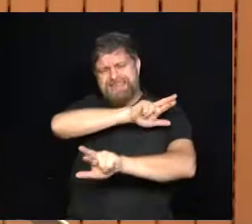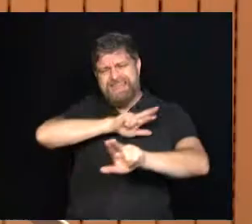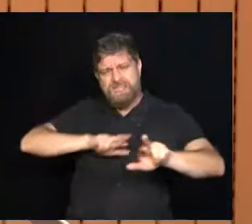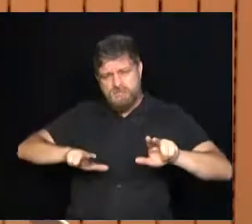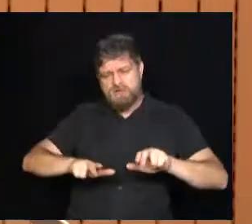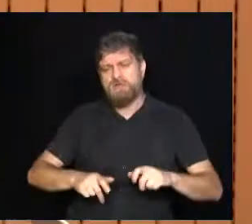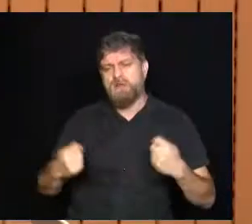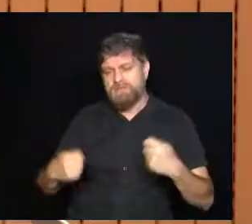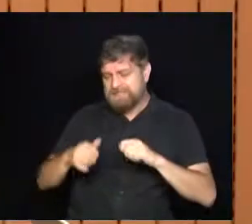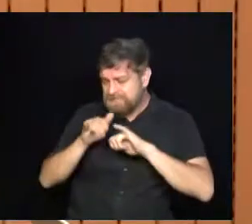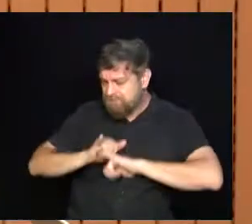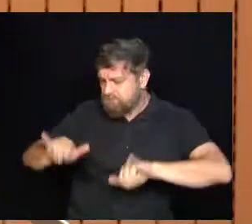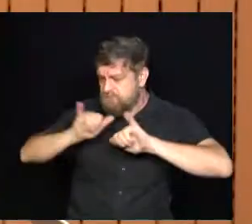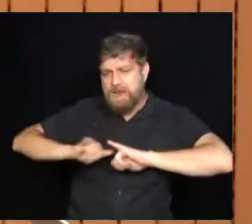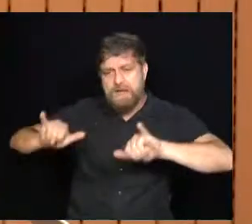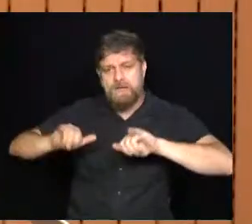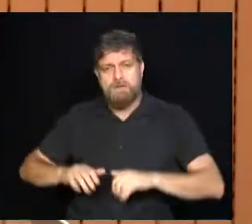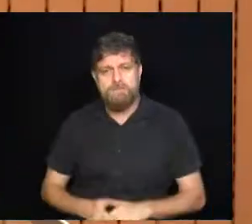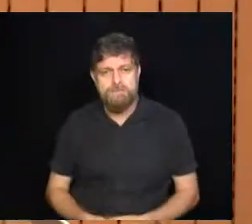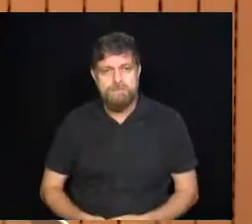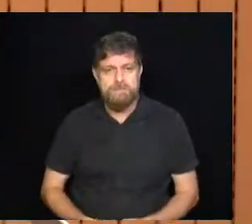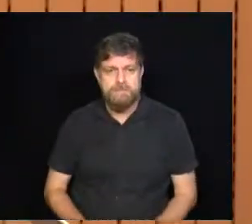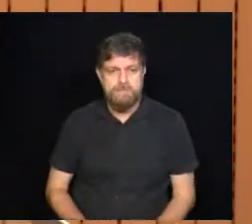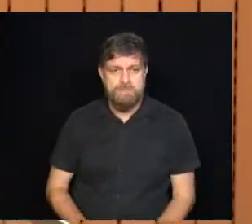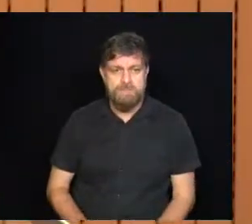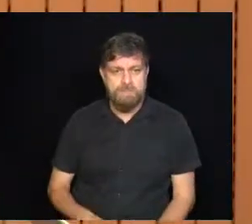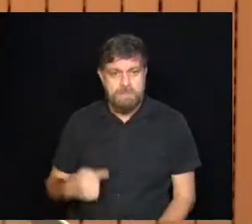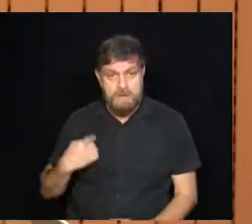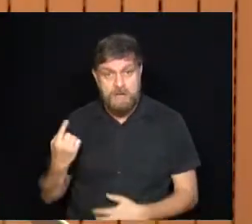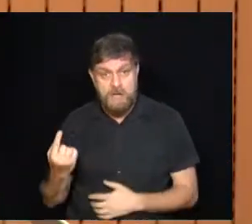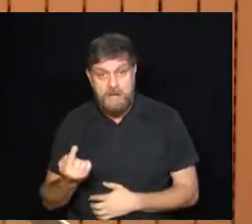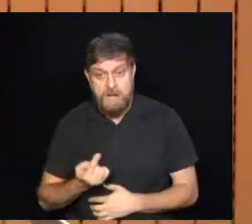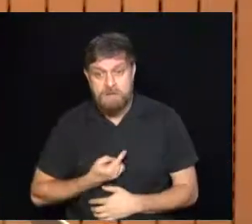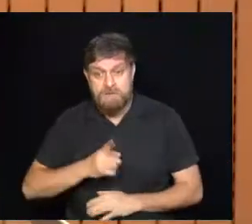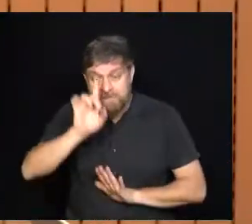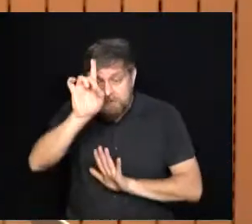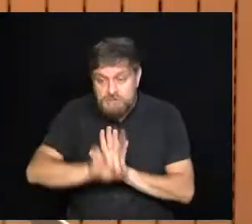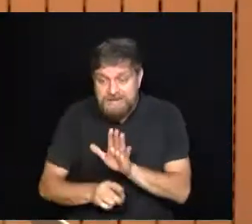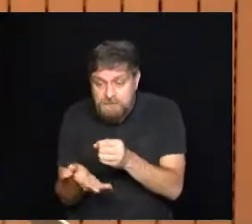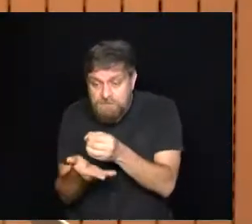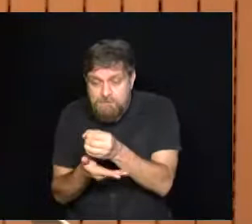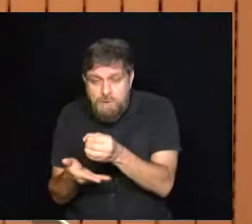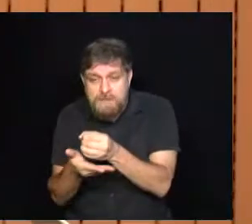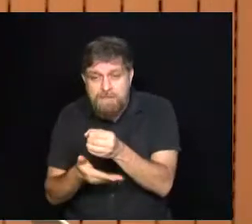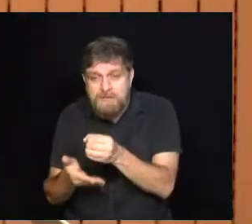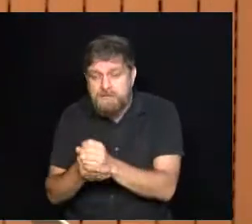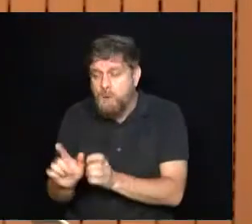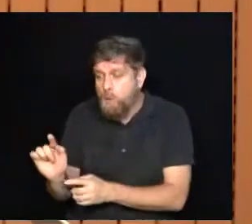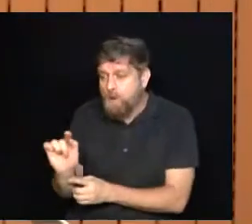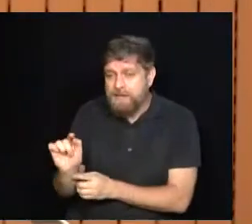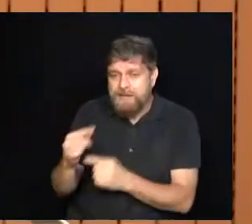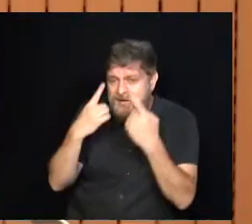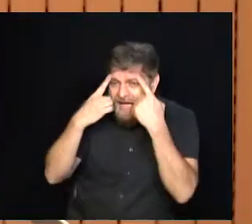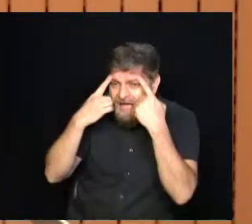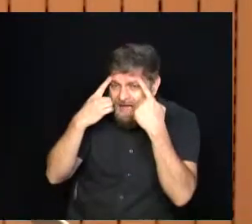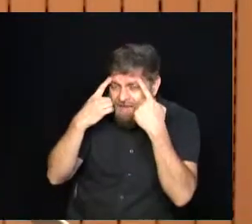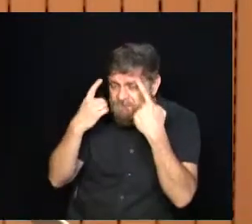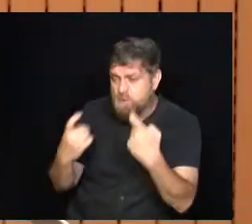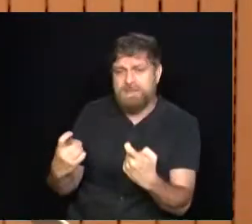né? Porque, como a gente são direitos fundamentais e a violência